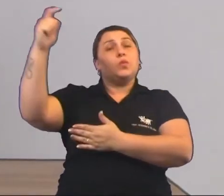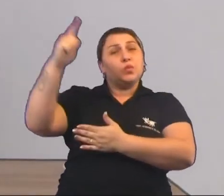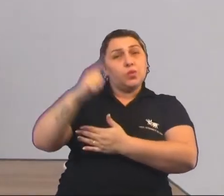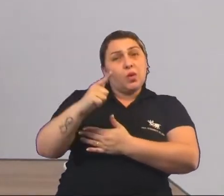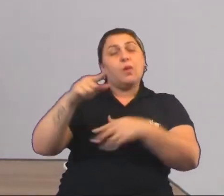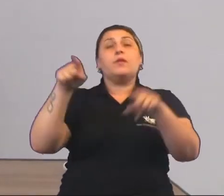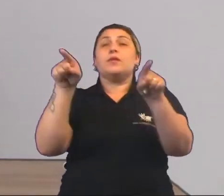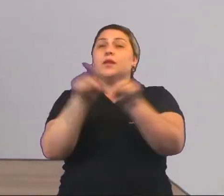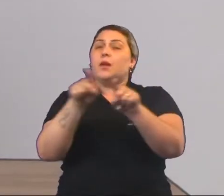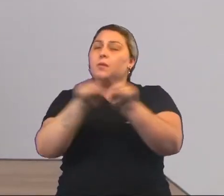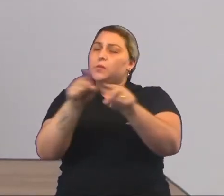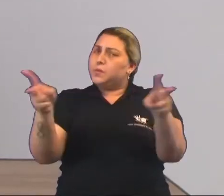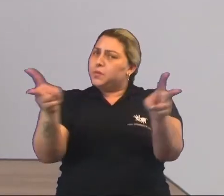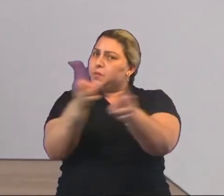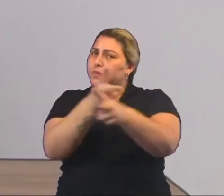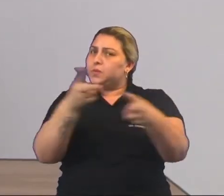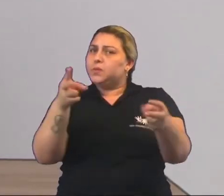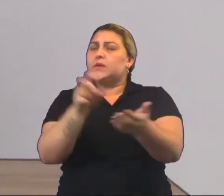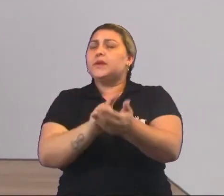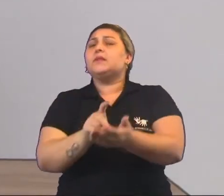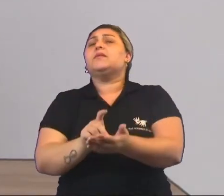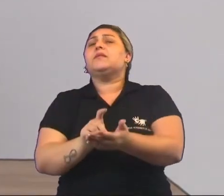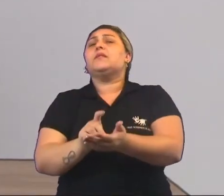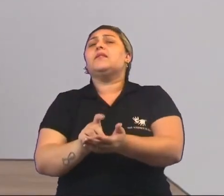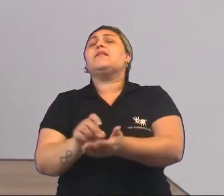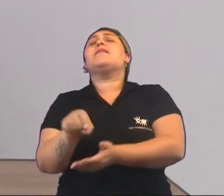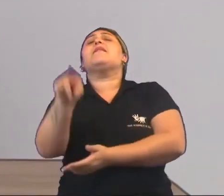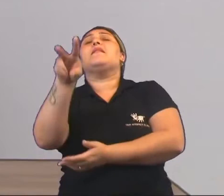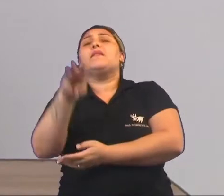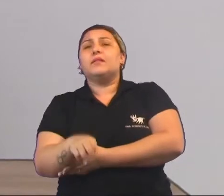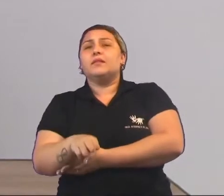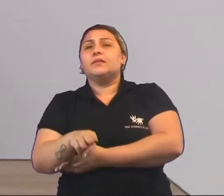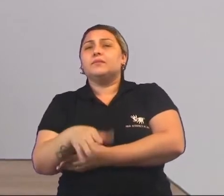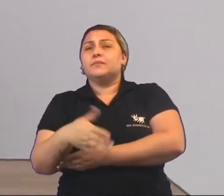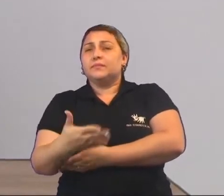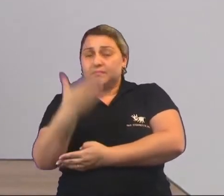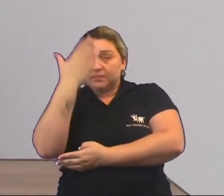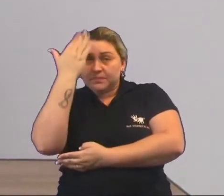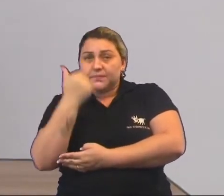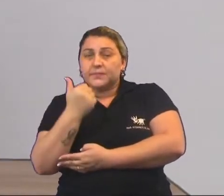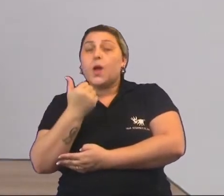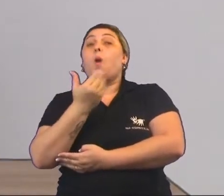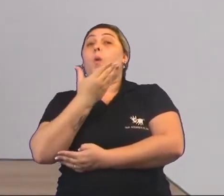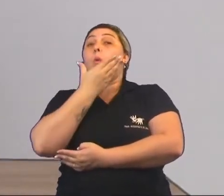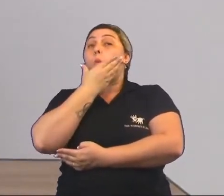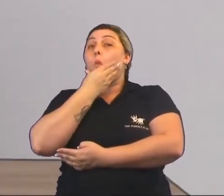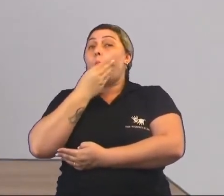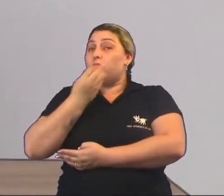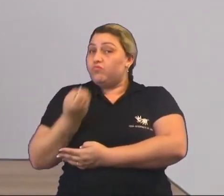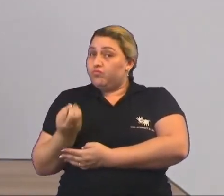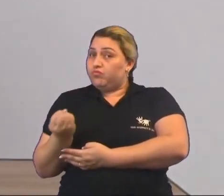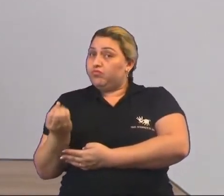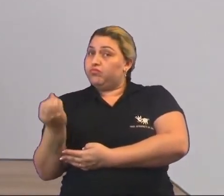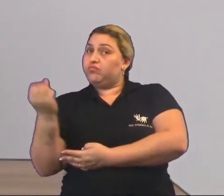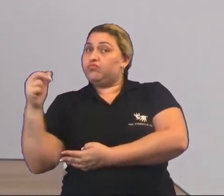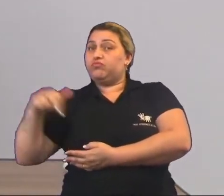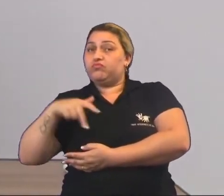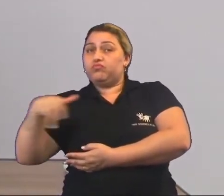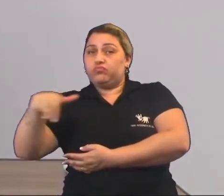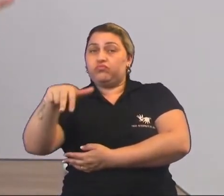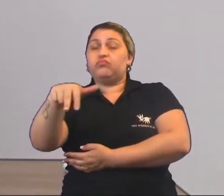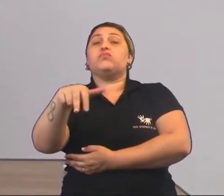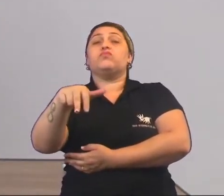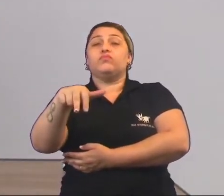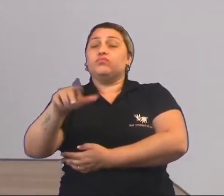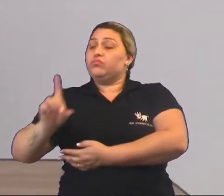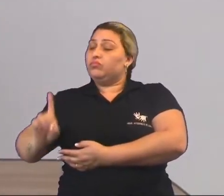sol quanto do vento, não é mesmo? E quem era? Vocês sabem me dizer? Um viajante, isso mesmo, um viajante